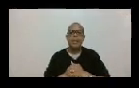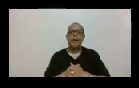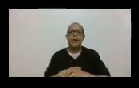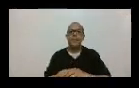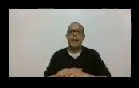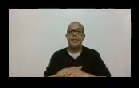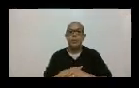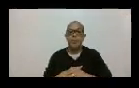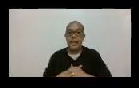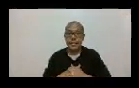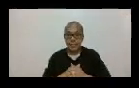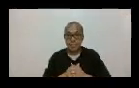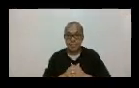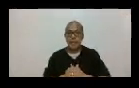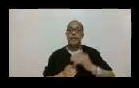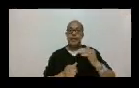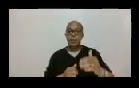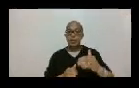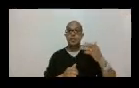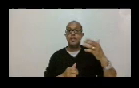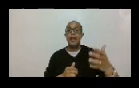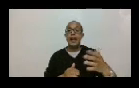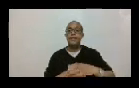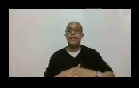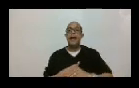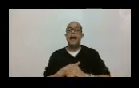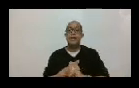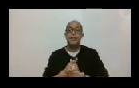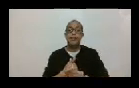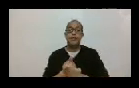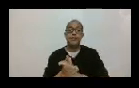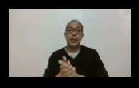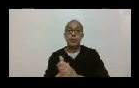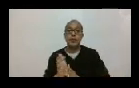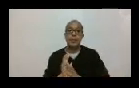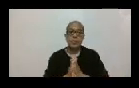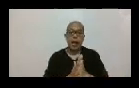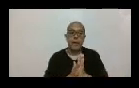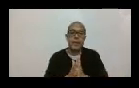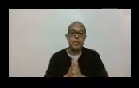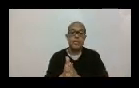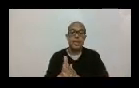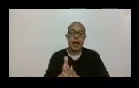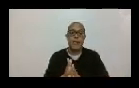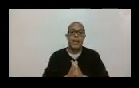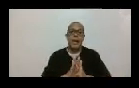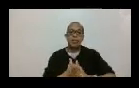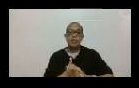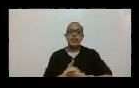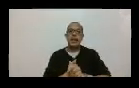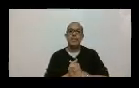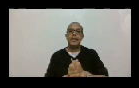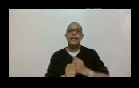urbana na maior parte dos países e isso se deve o desenvolvimento comercial e